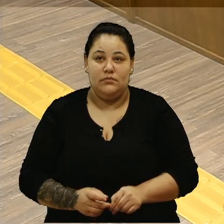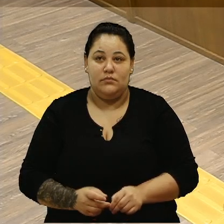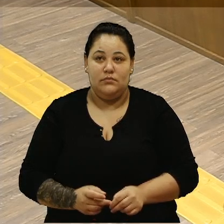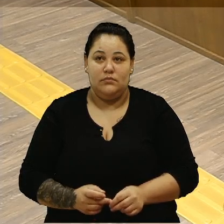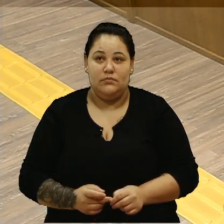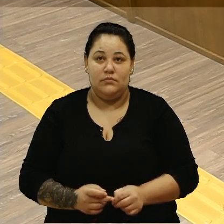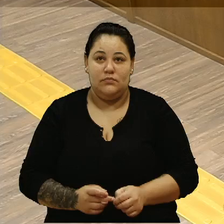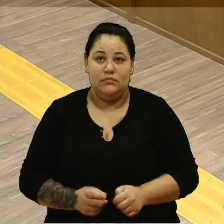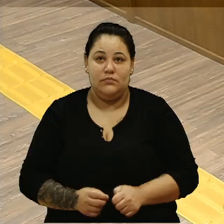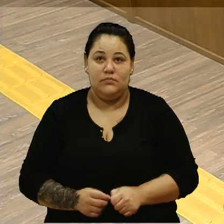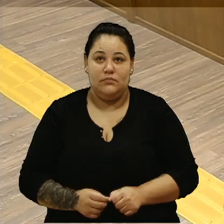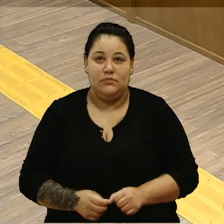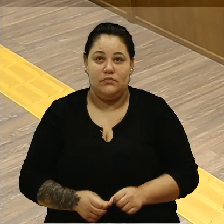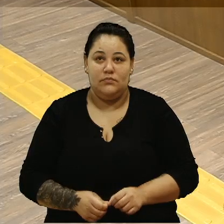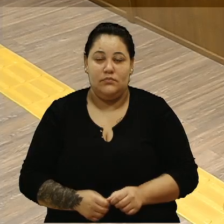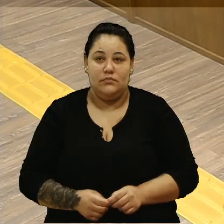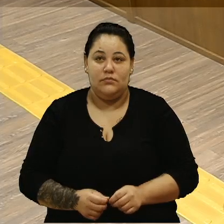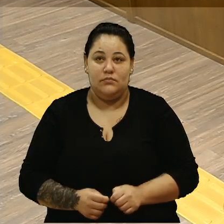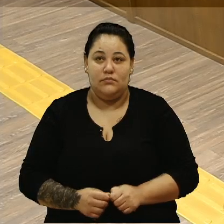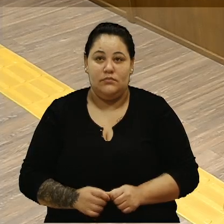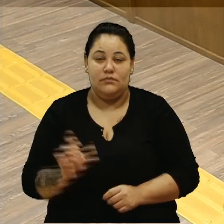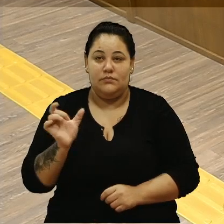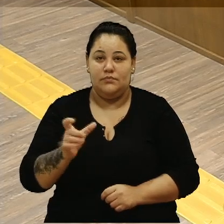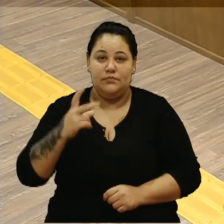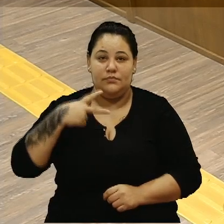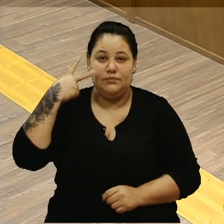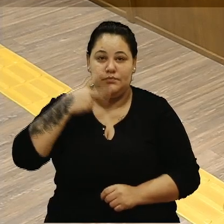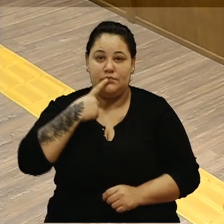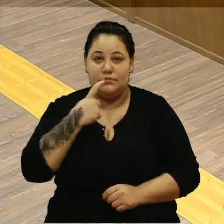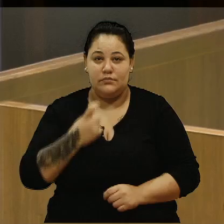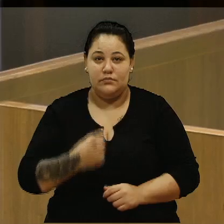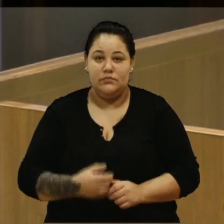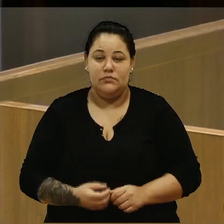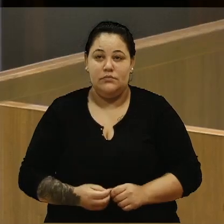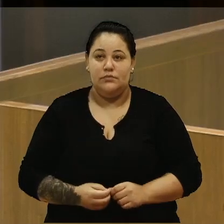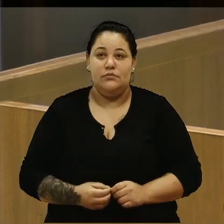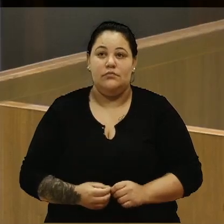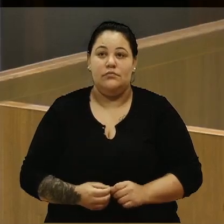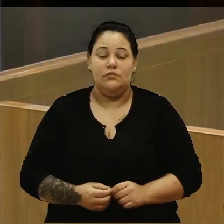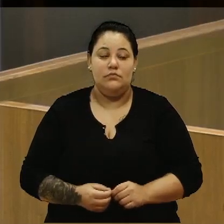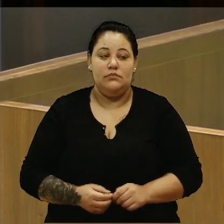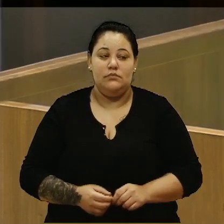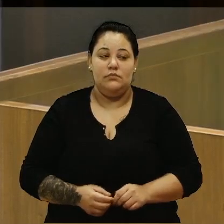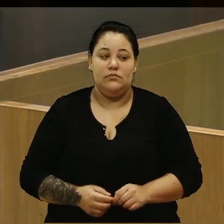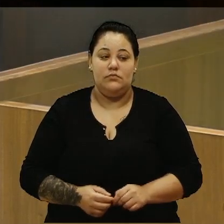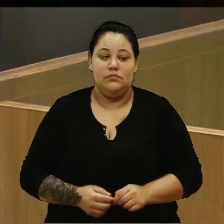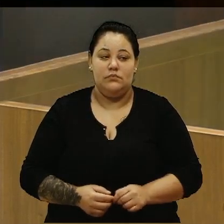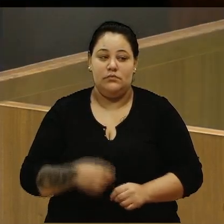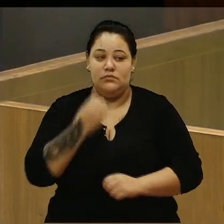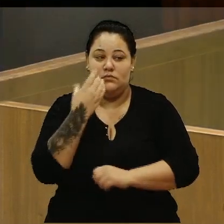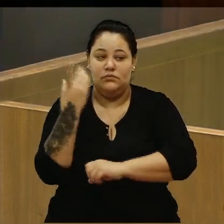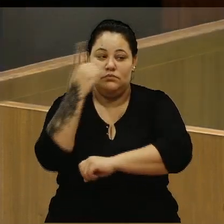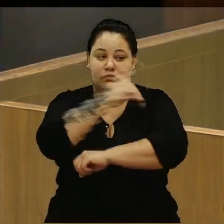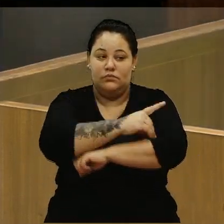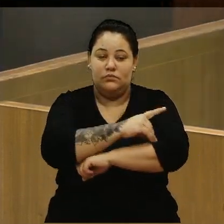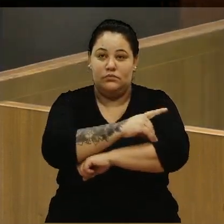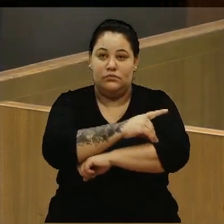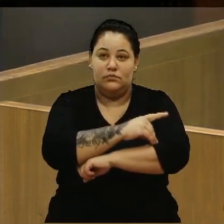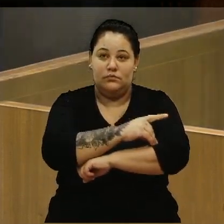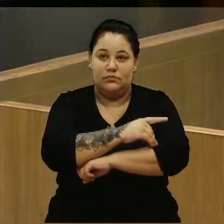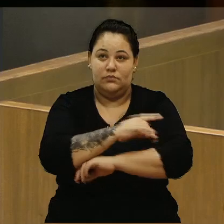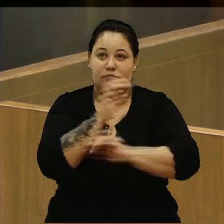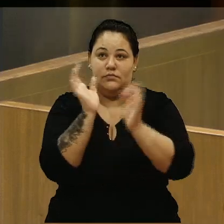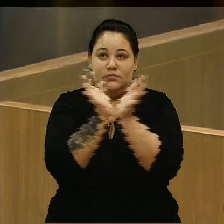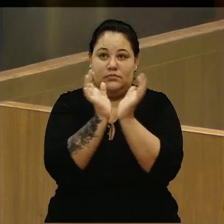Esperar aqui. Com a palavra, a vereadora Rose Frigerio. Bom dia, colegas,